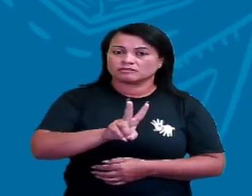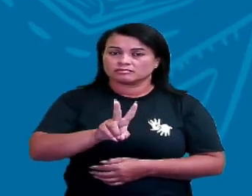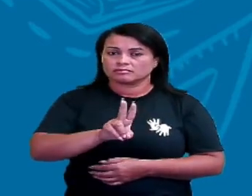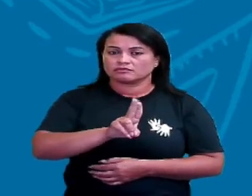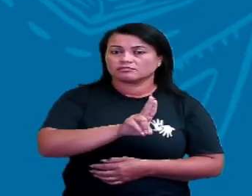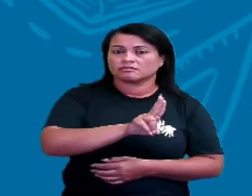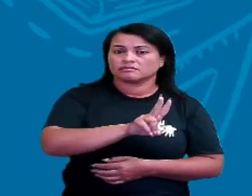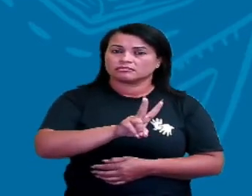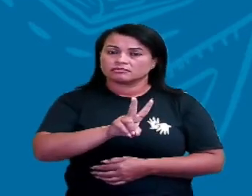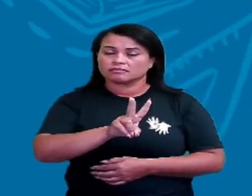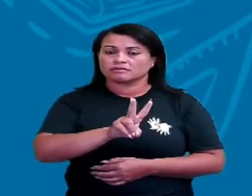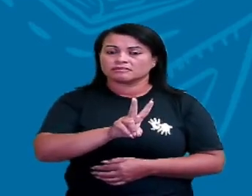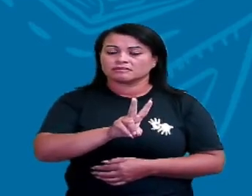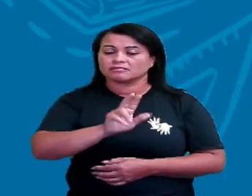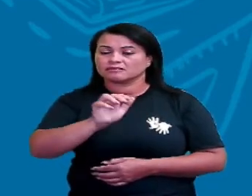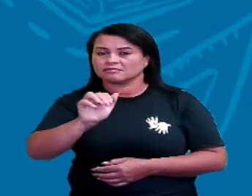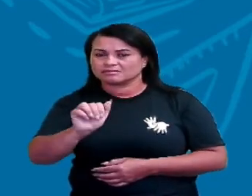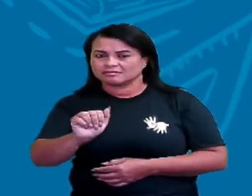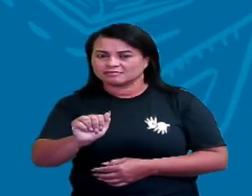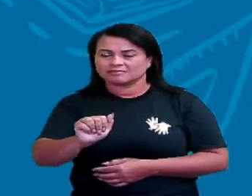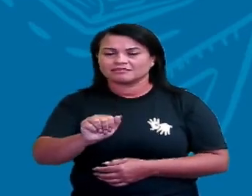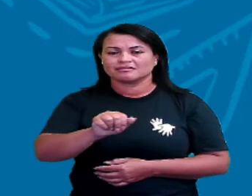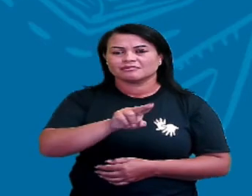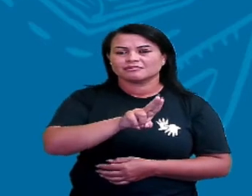uv e depois o A para